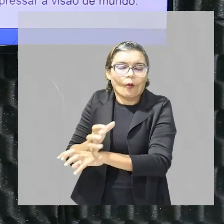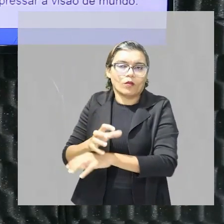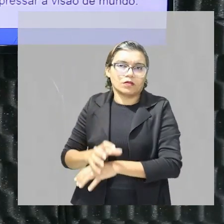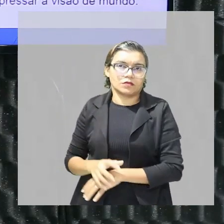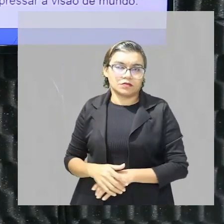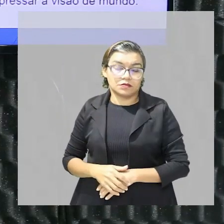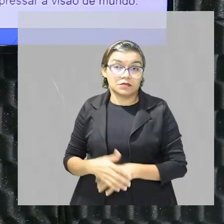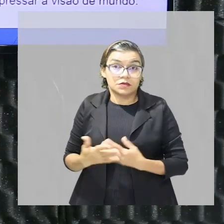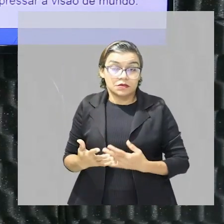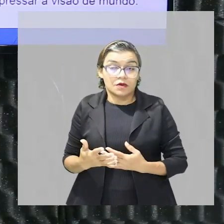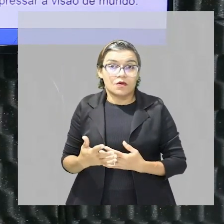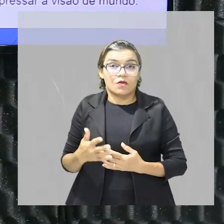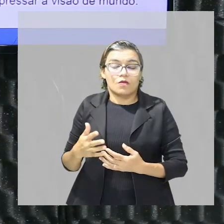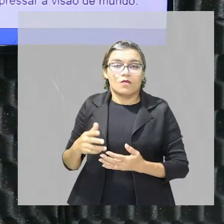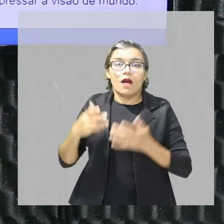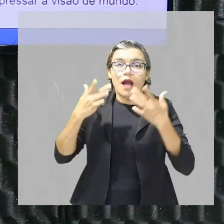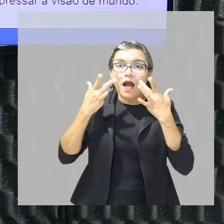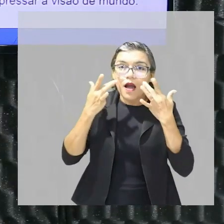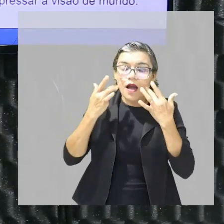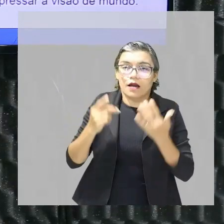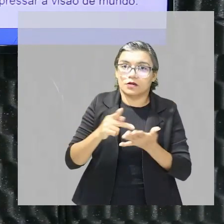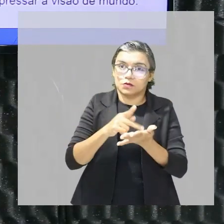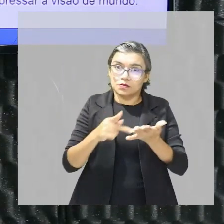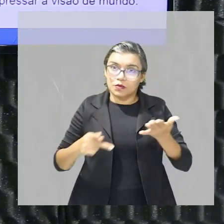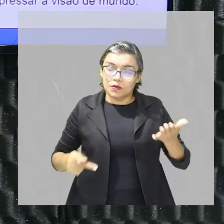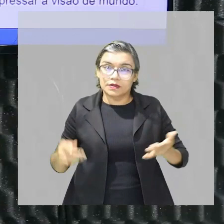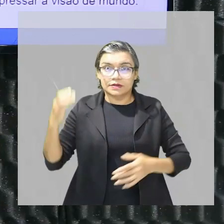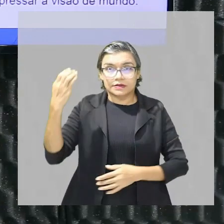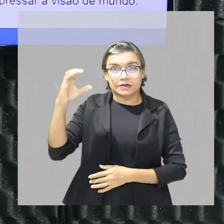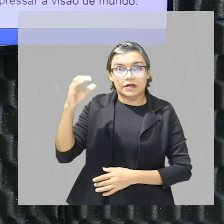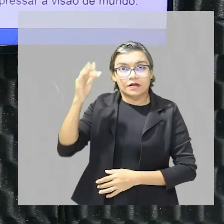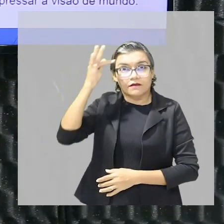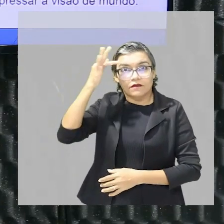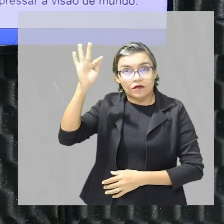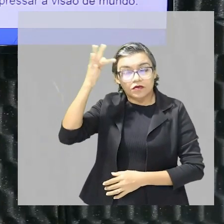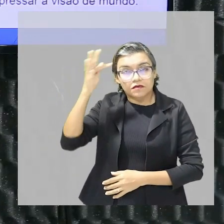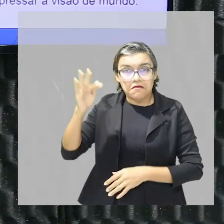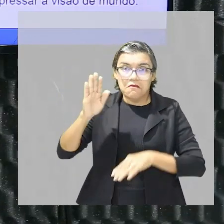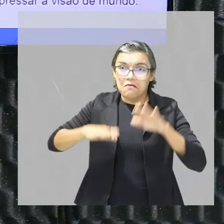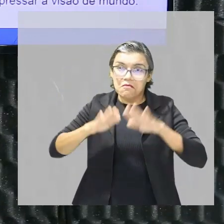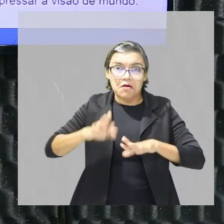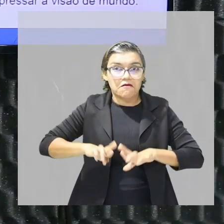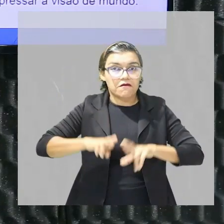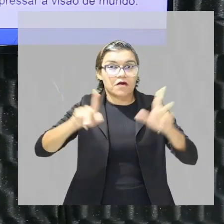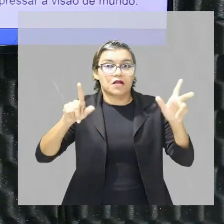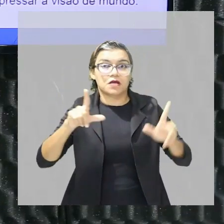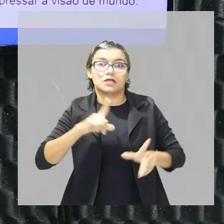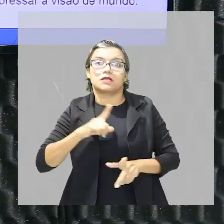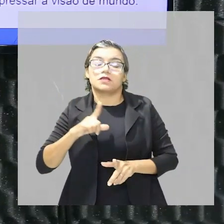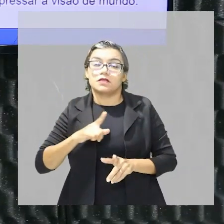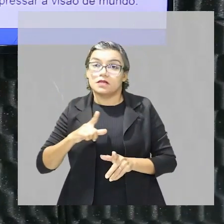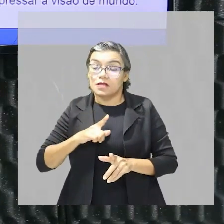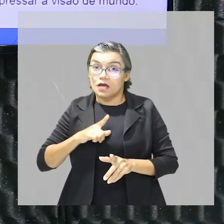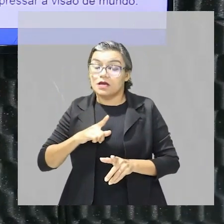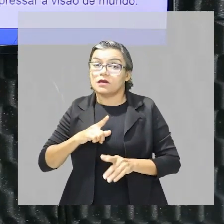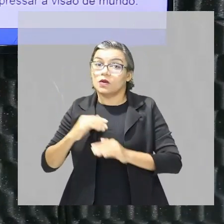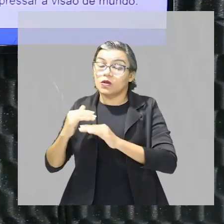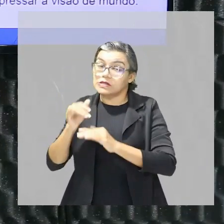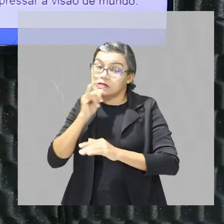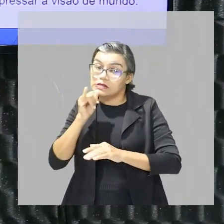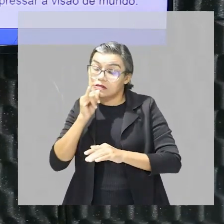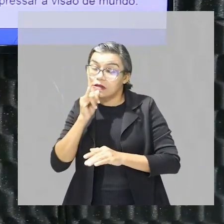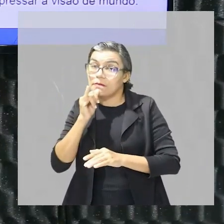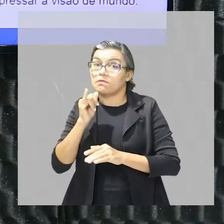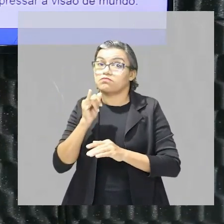a arte poética a ciência e a filosofia apesar de suas diferenças possuem um veículo comum para expressar